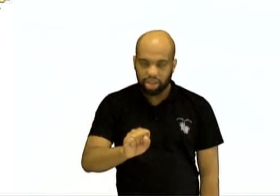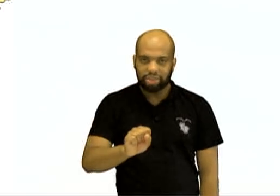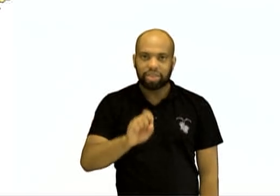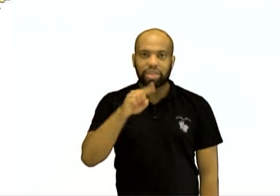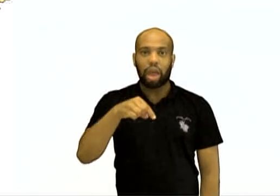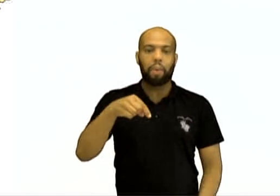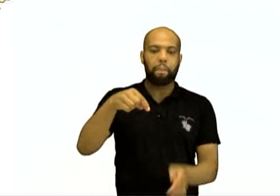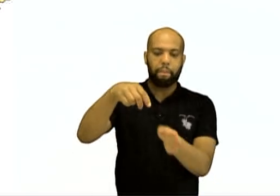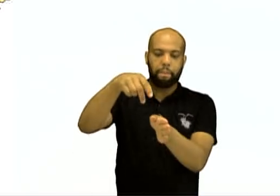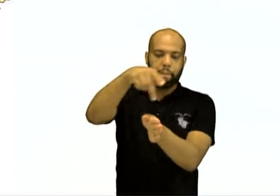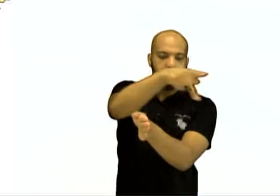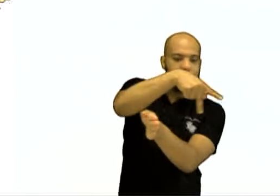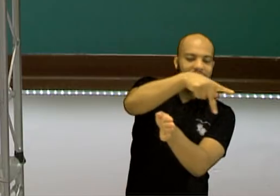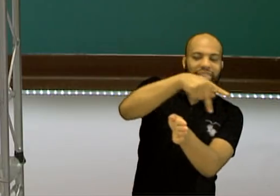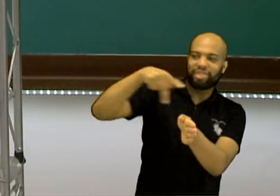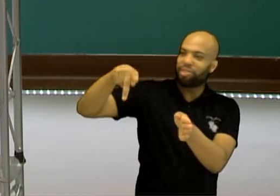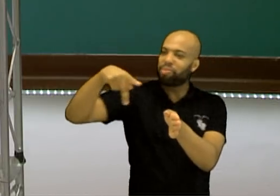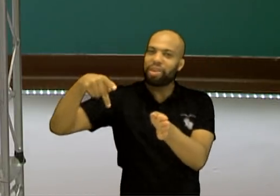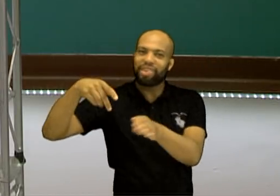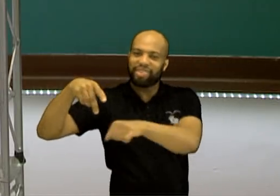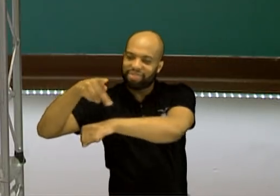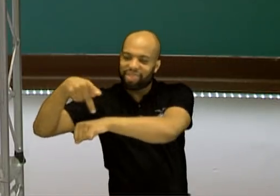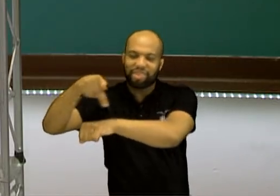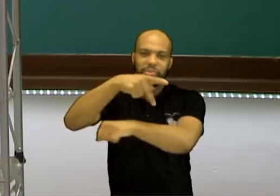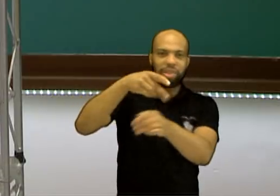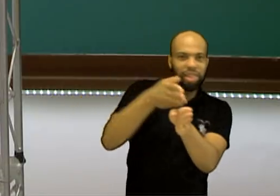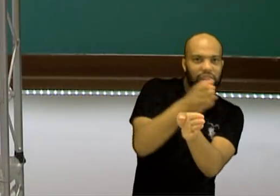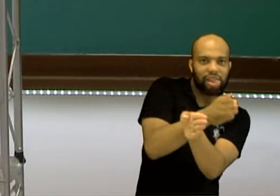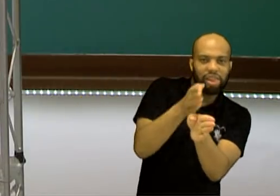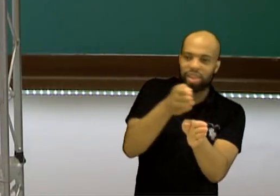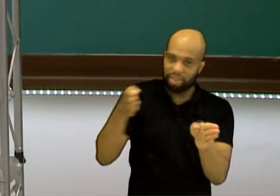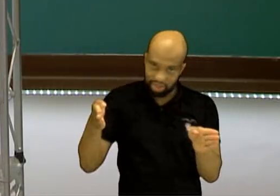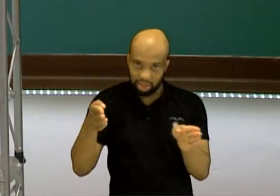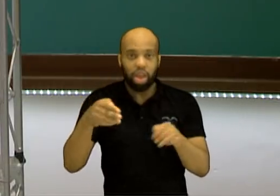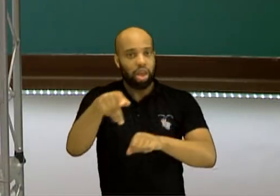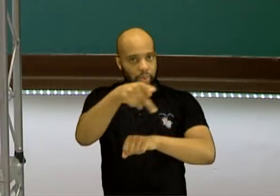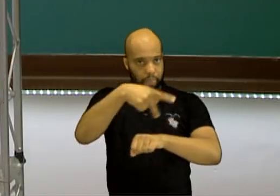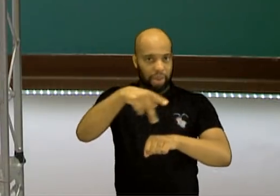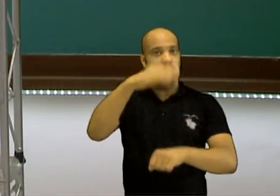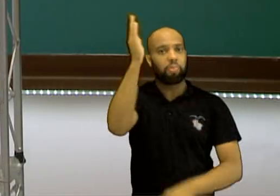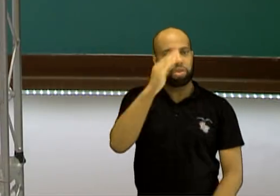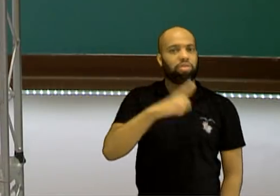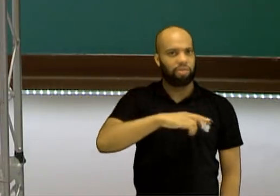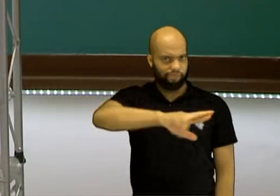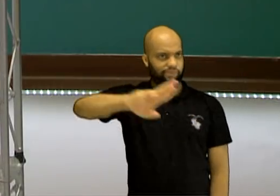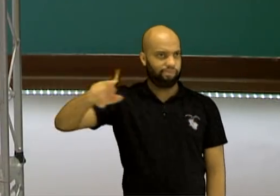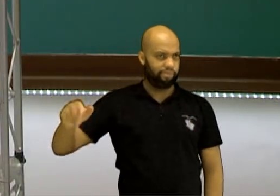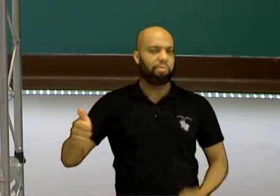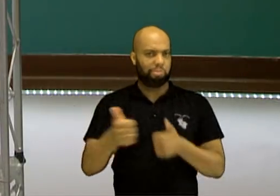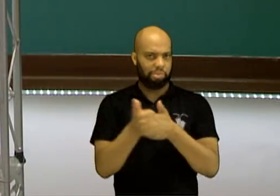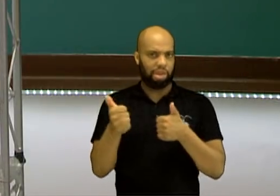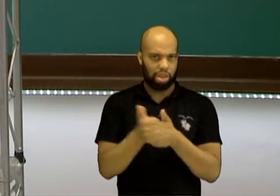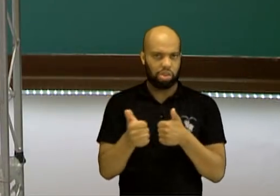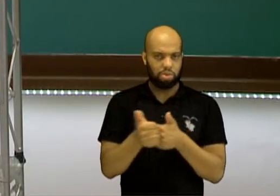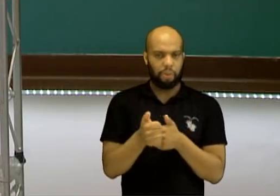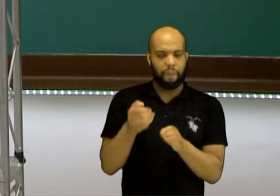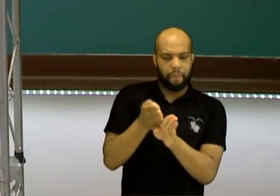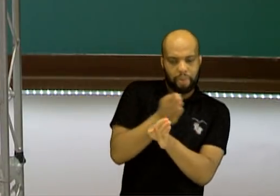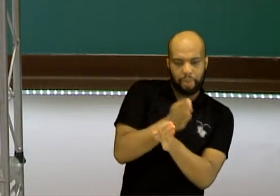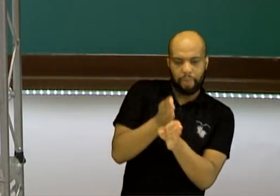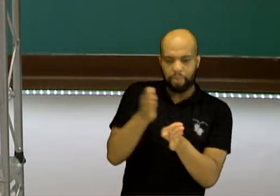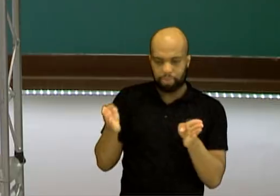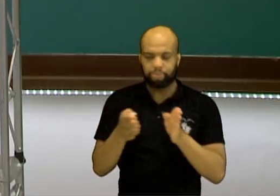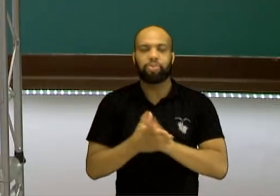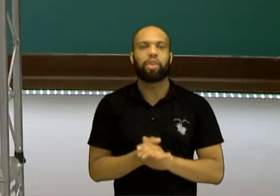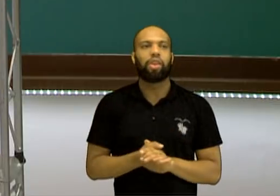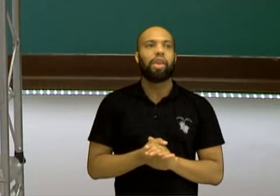é o país que mais faz fronteira com países na América do Sul. Então, aqui no